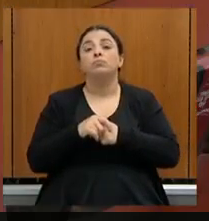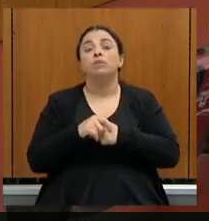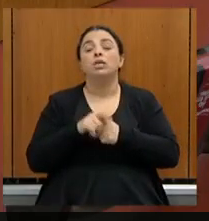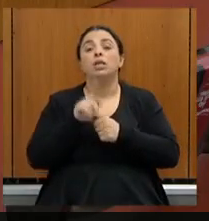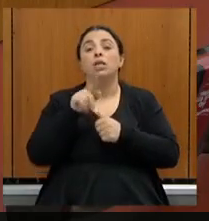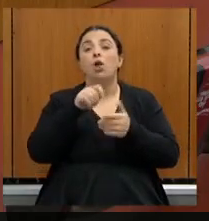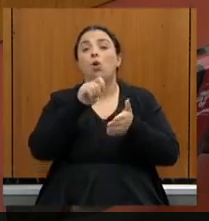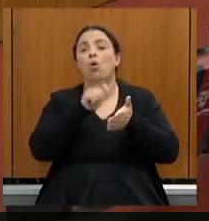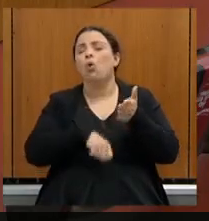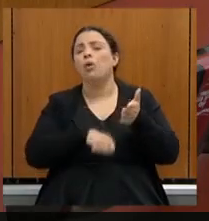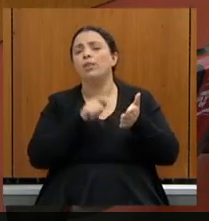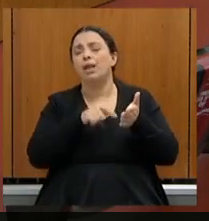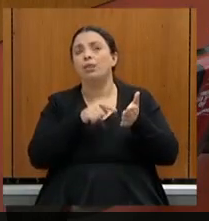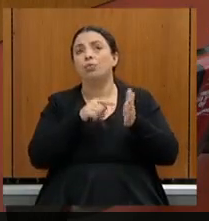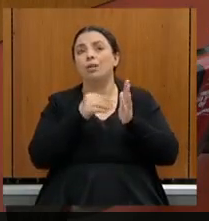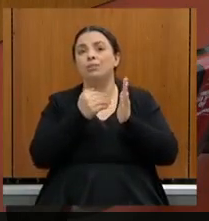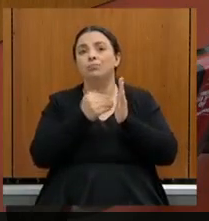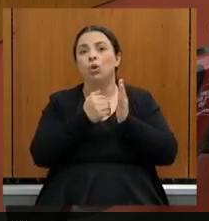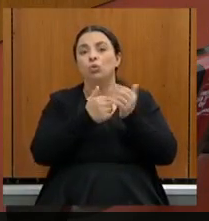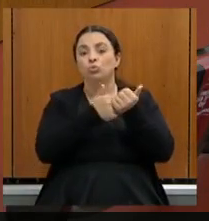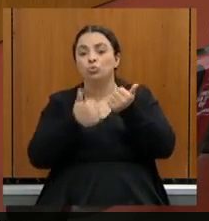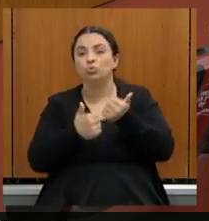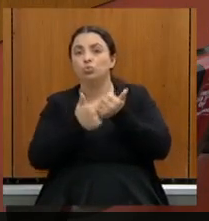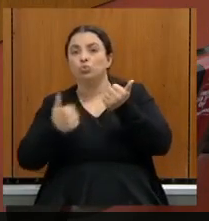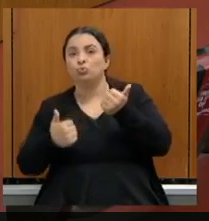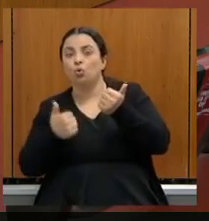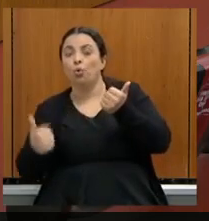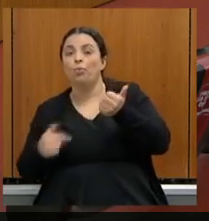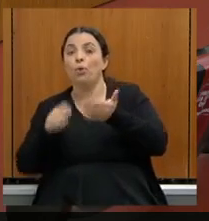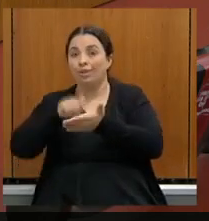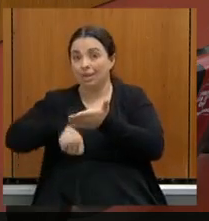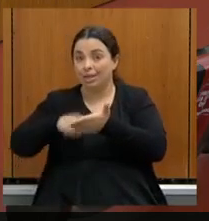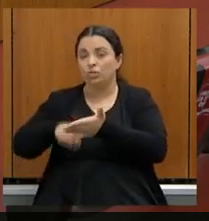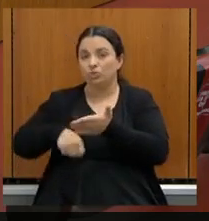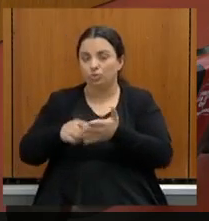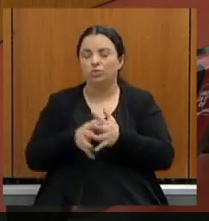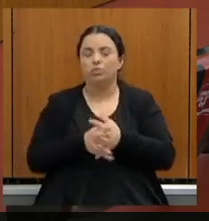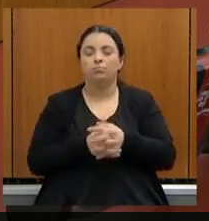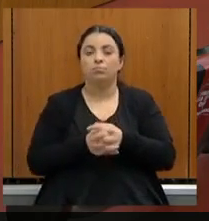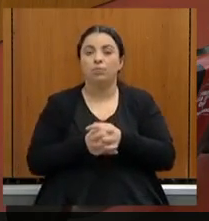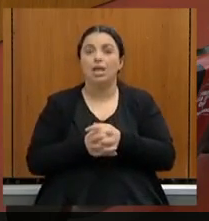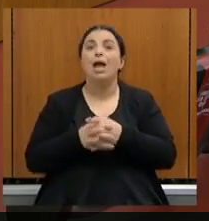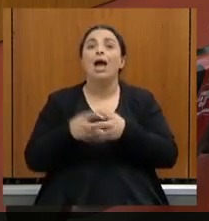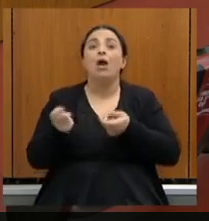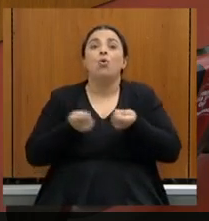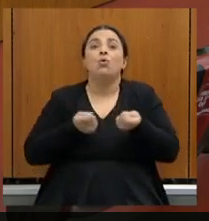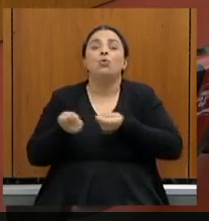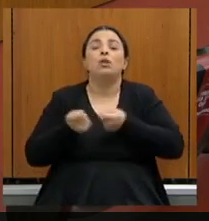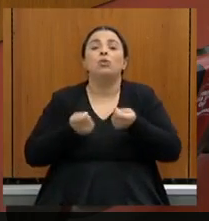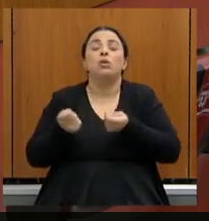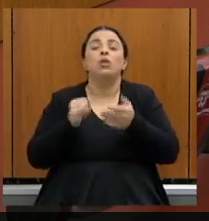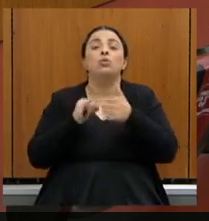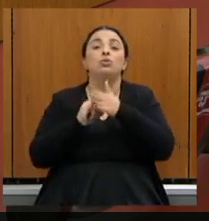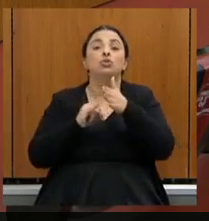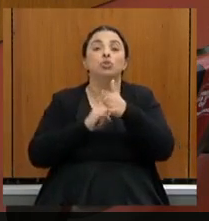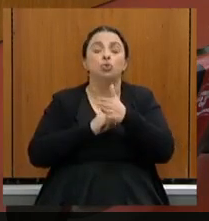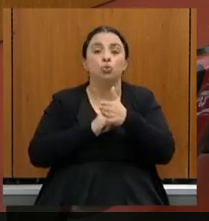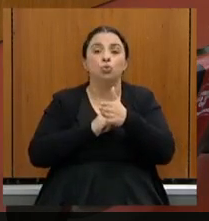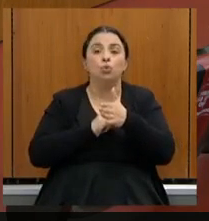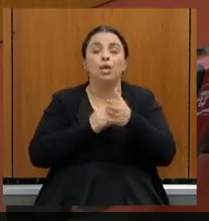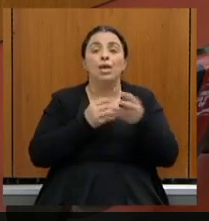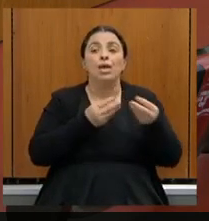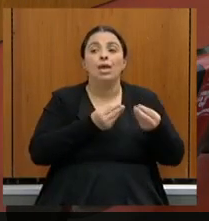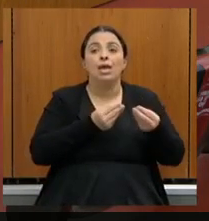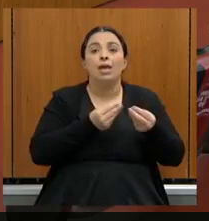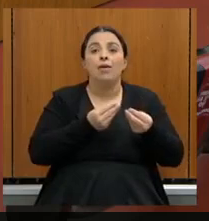Há subcontratações. A controladoria do Instituto mandou, enviou isso para a controladoria do